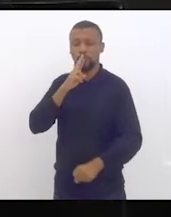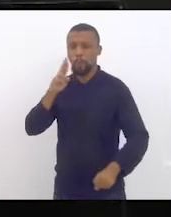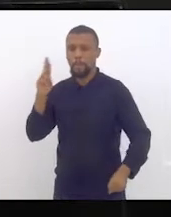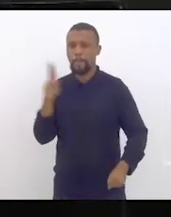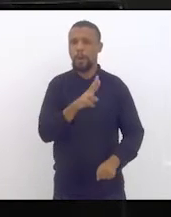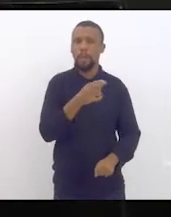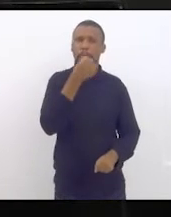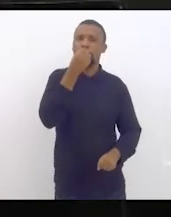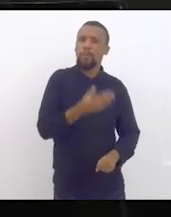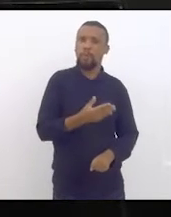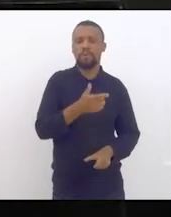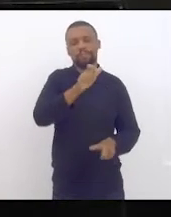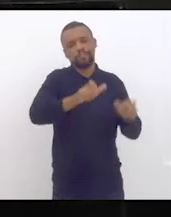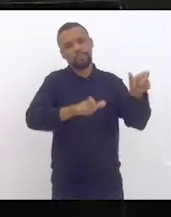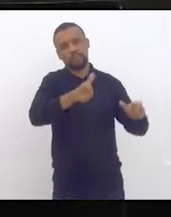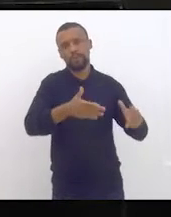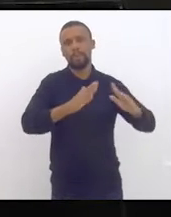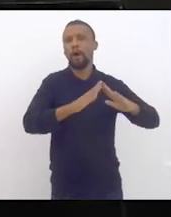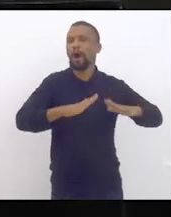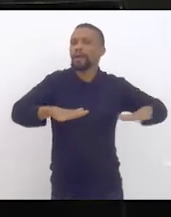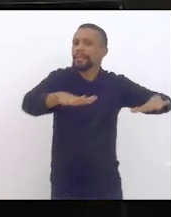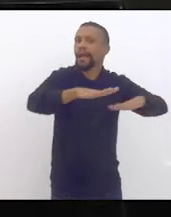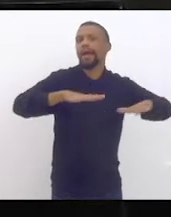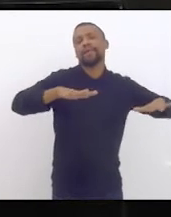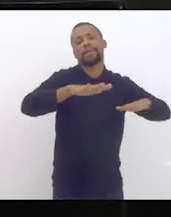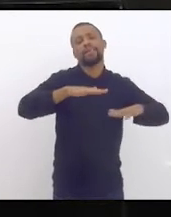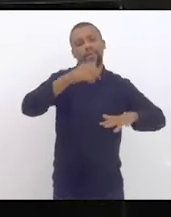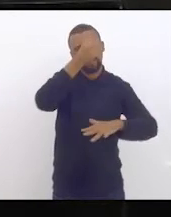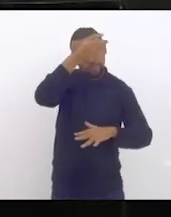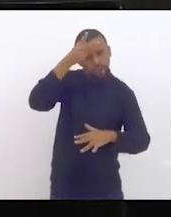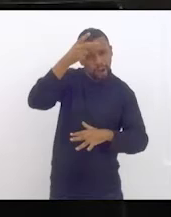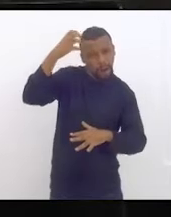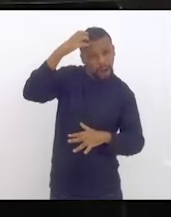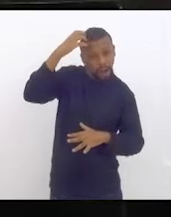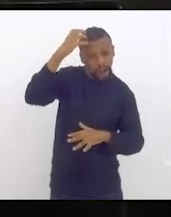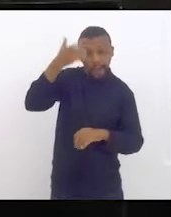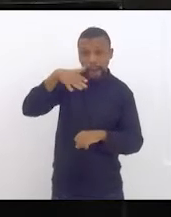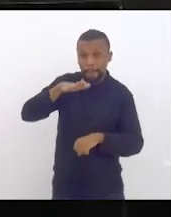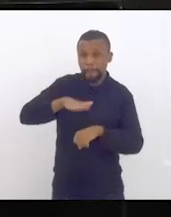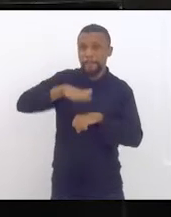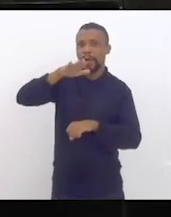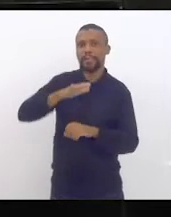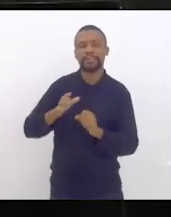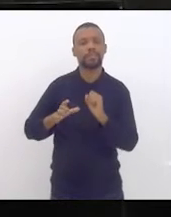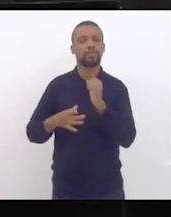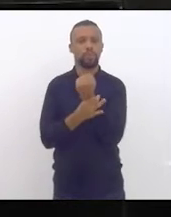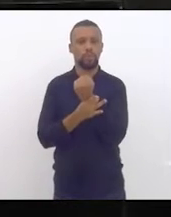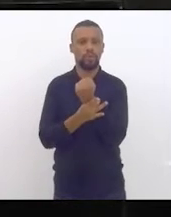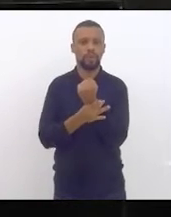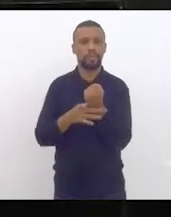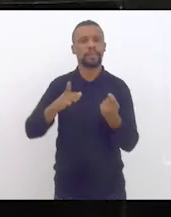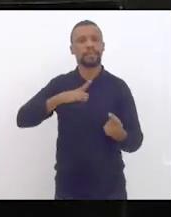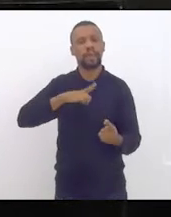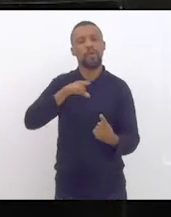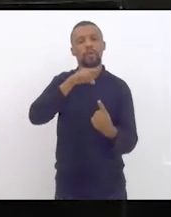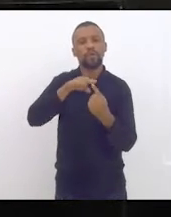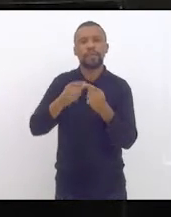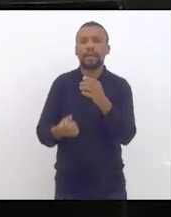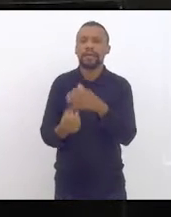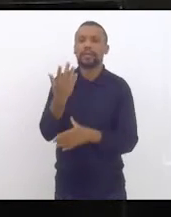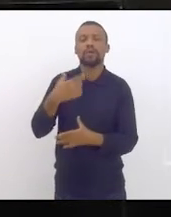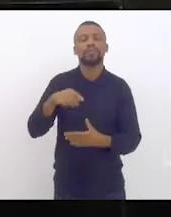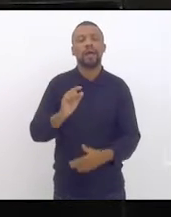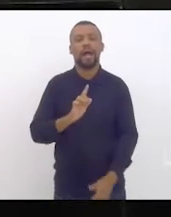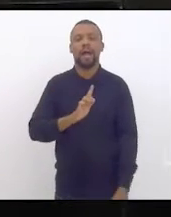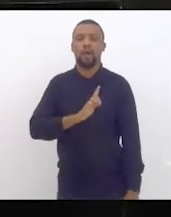aos moradores é na proposta de Angra mais segura que está a criação também da